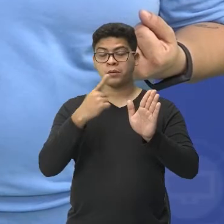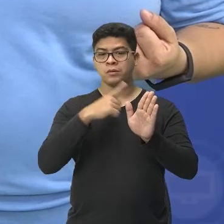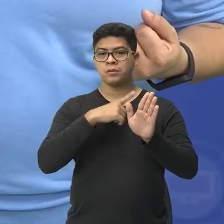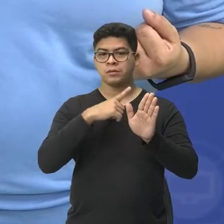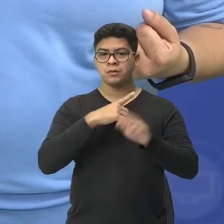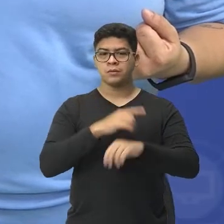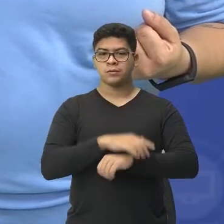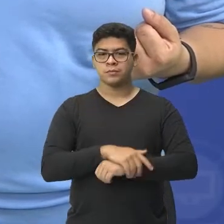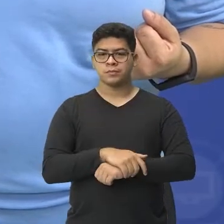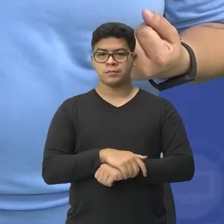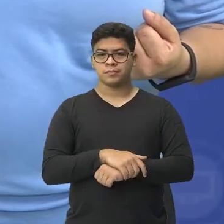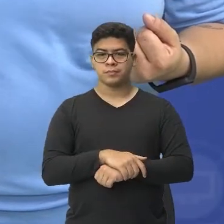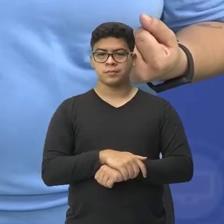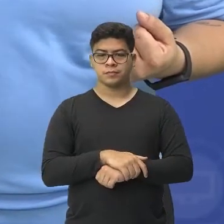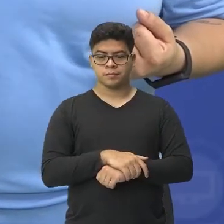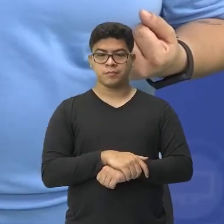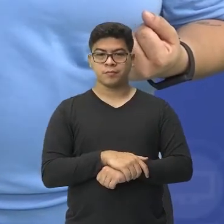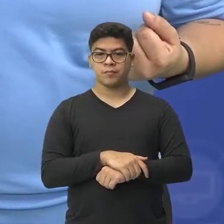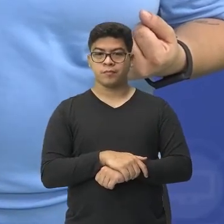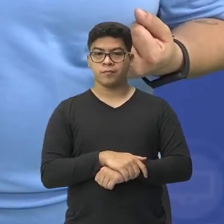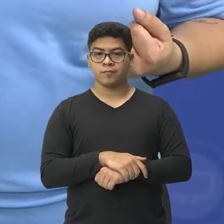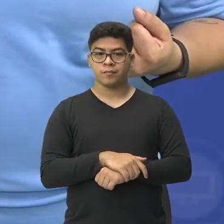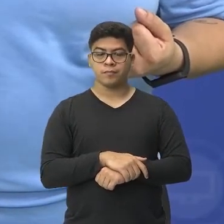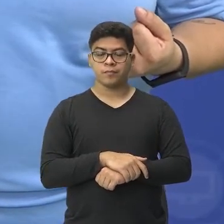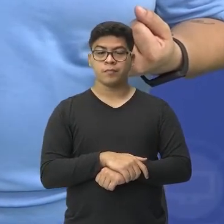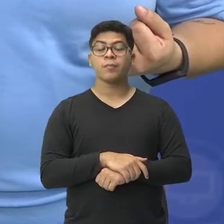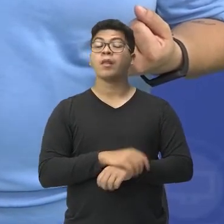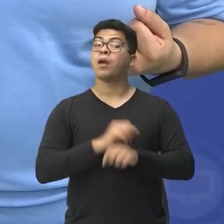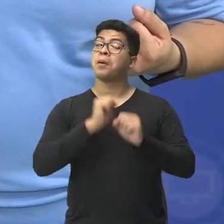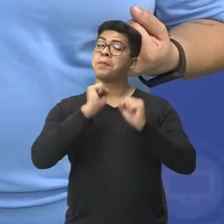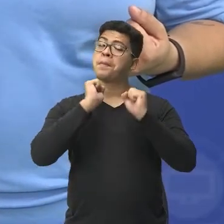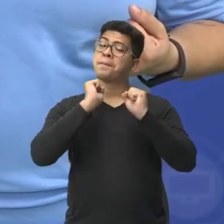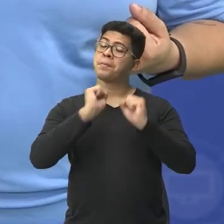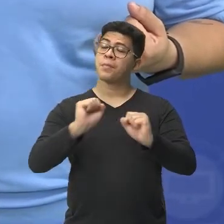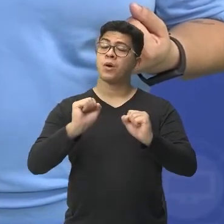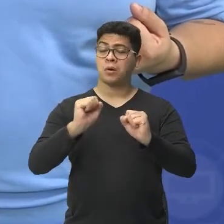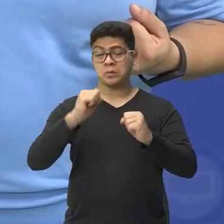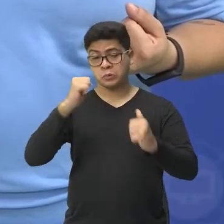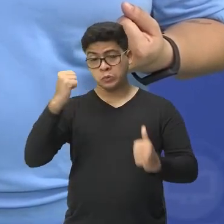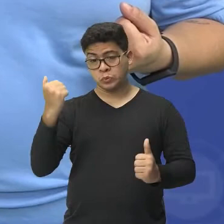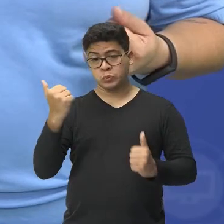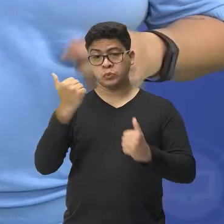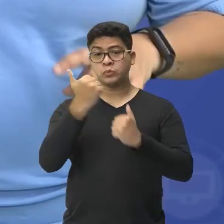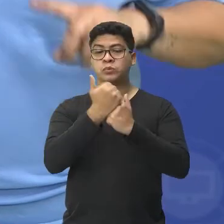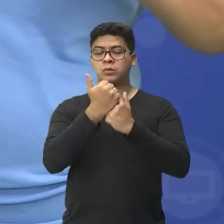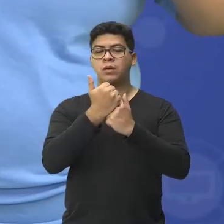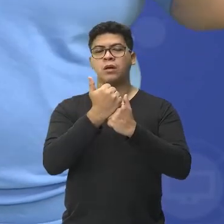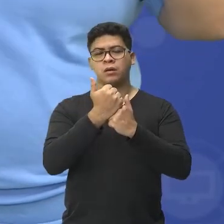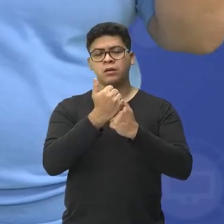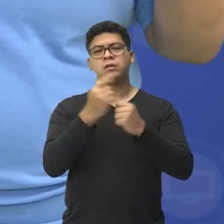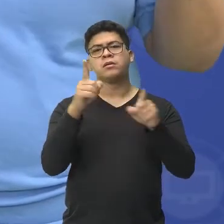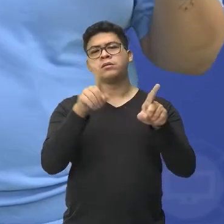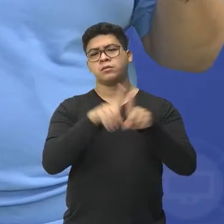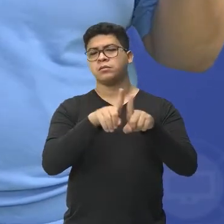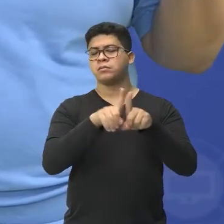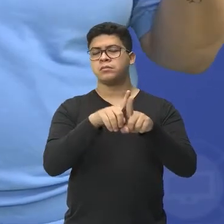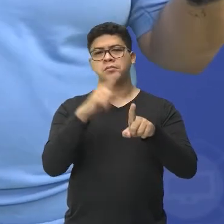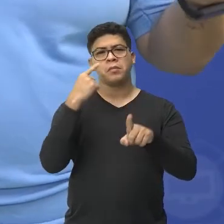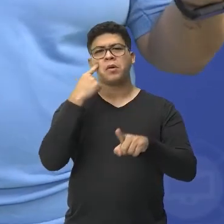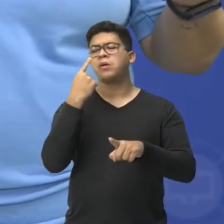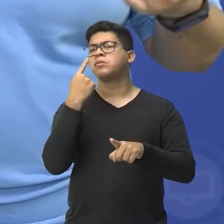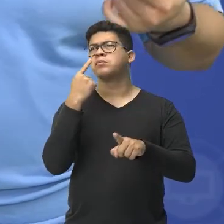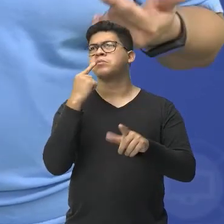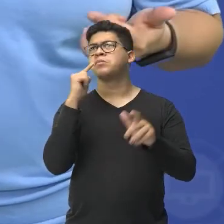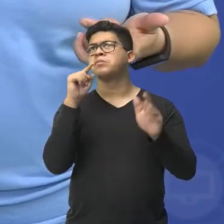os pronomes objeto direto que podem substituir os complementos diretos que nós vimos, que fazemos aquela